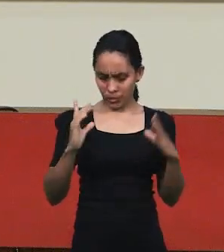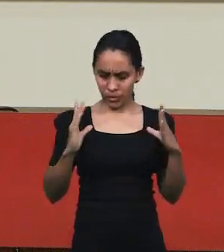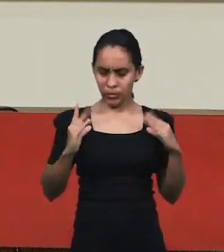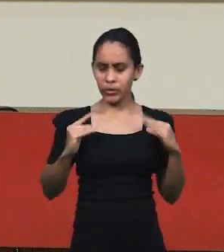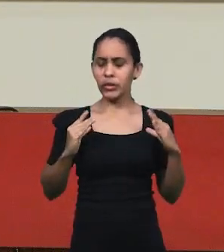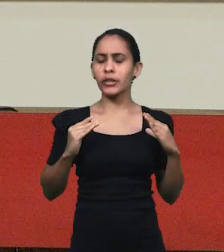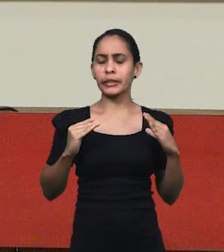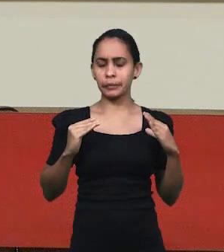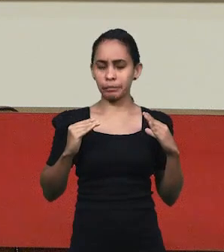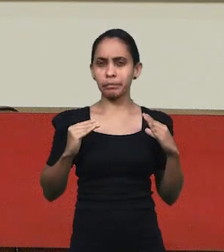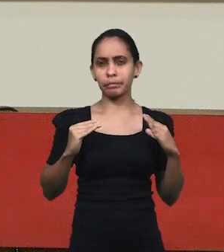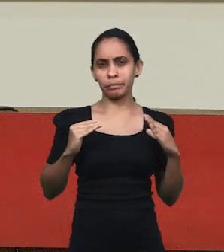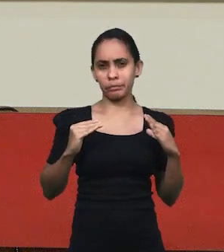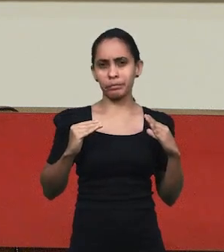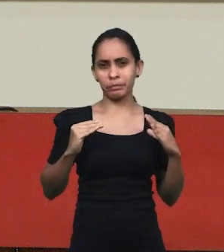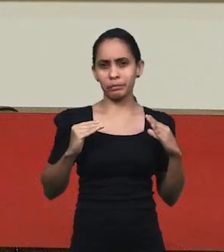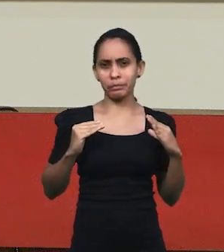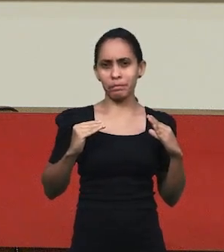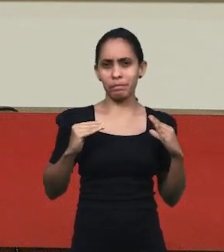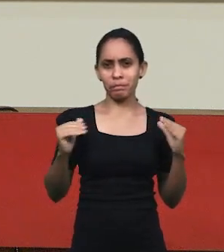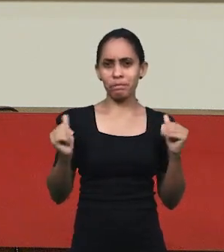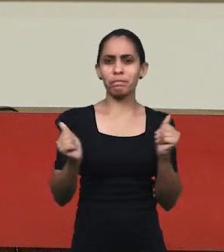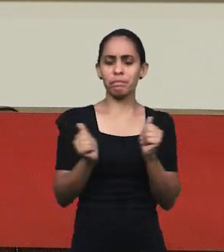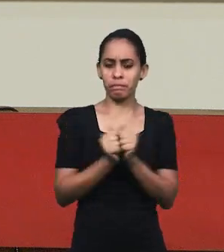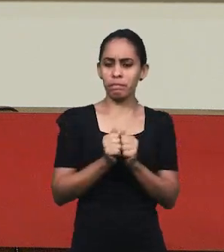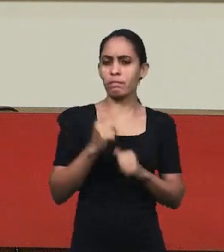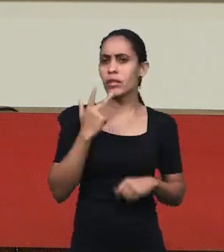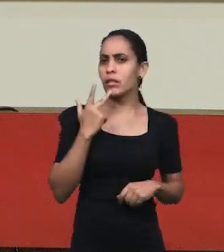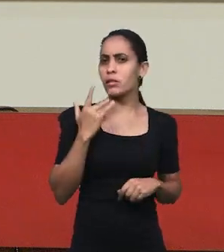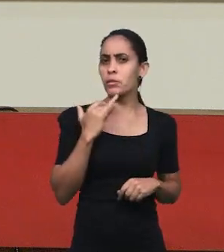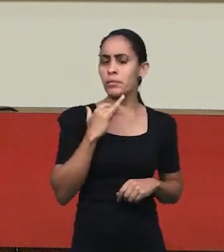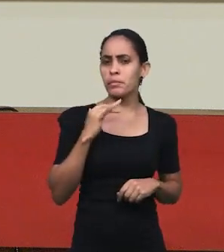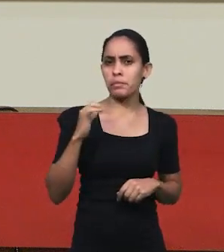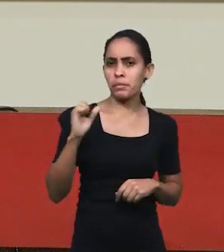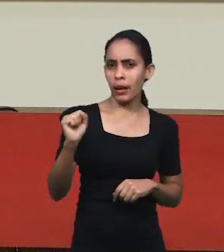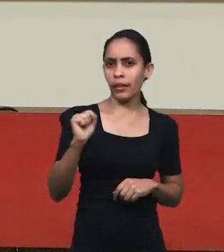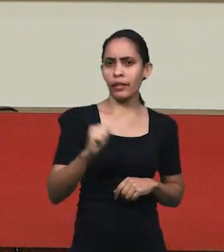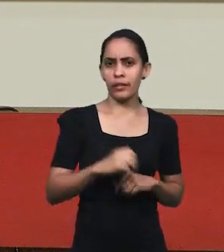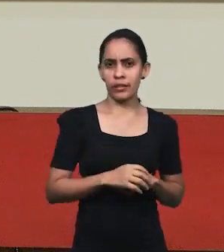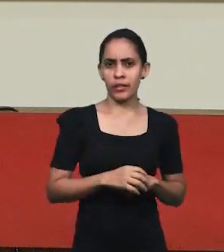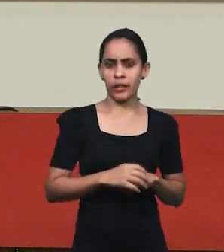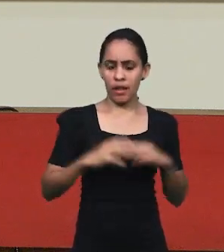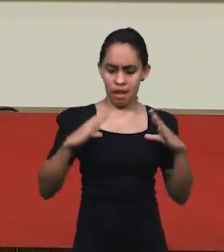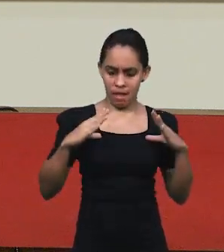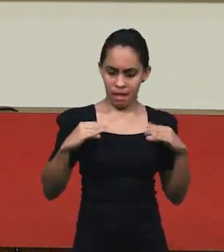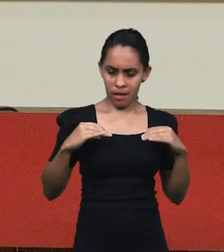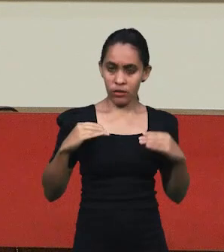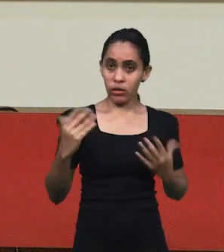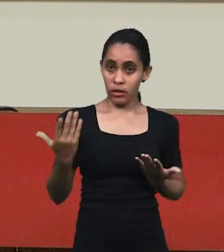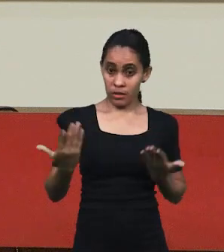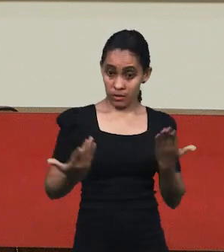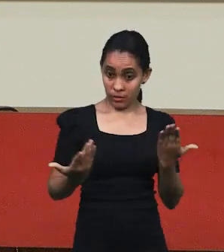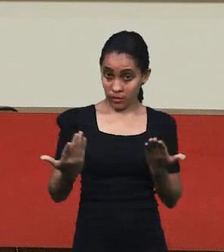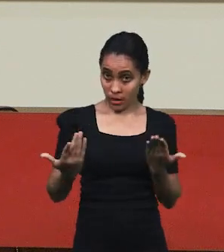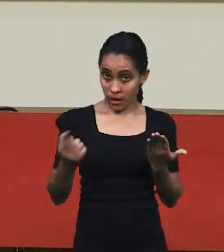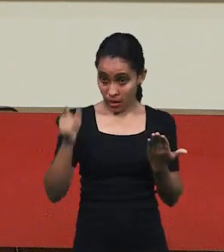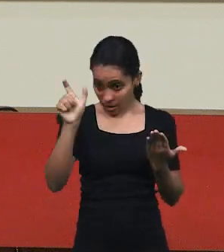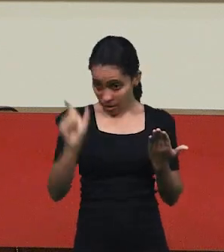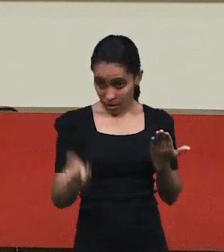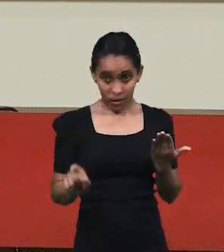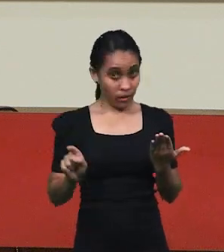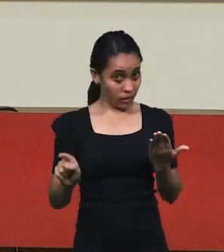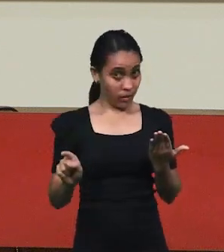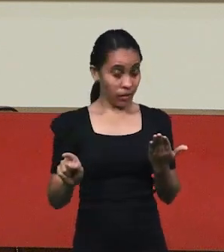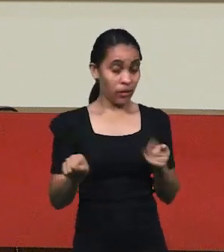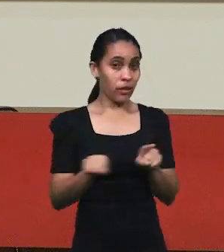eu dou ordem aos meus anjos. Ele estava sob o comando do Pai, e tinha anjos e servos ao seu